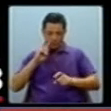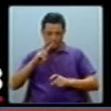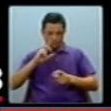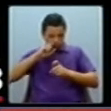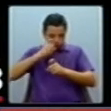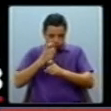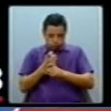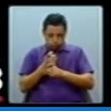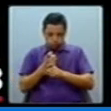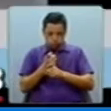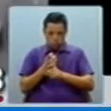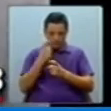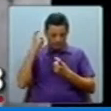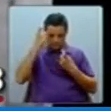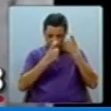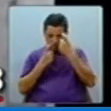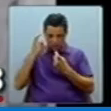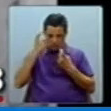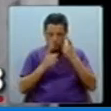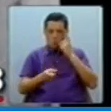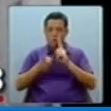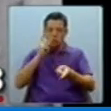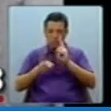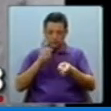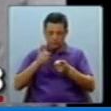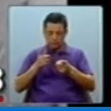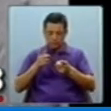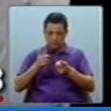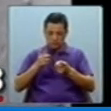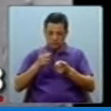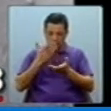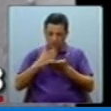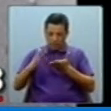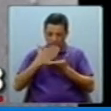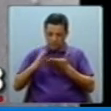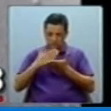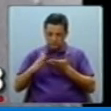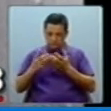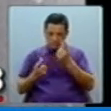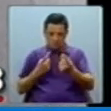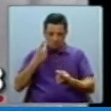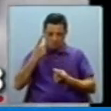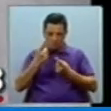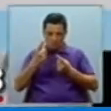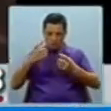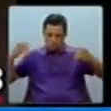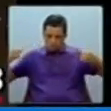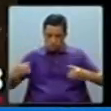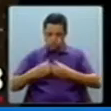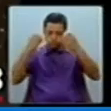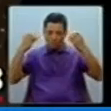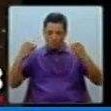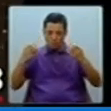desconfiança. Mas pensaram assim, bom, aquilo se calhar são restos de um qualquer impacto que houve em Phobos,